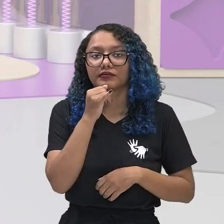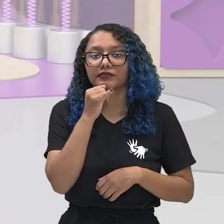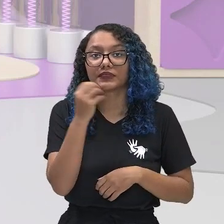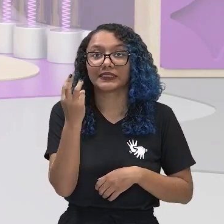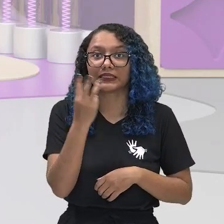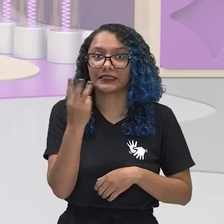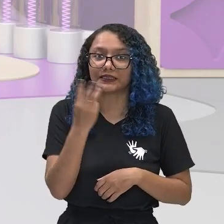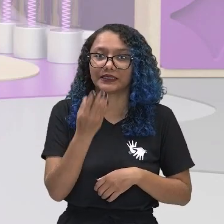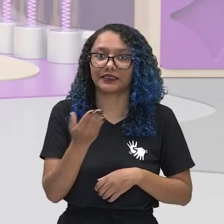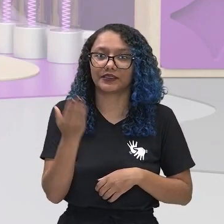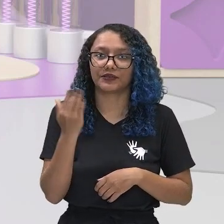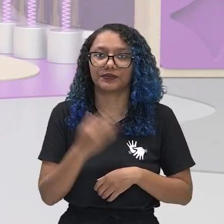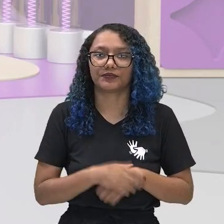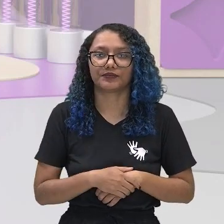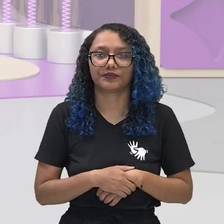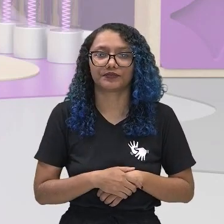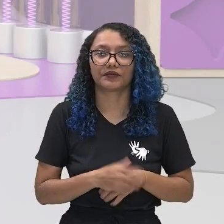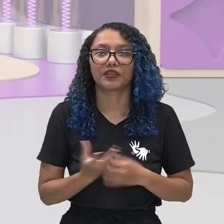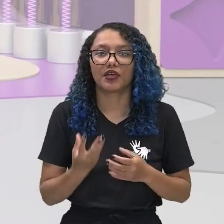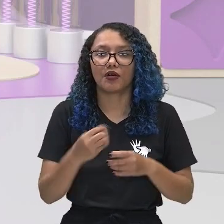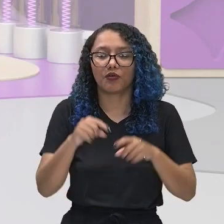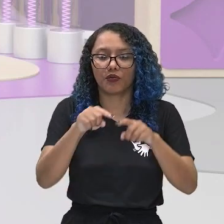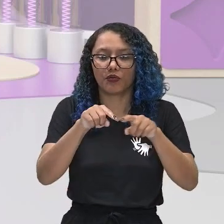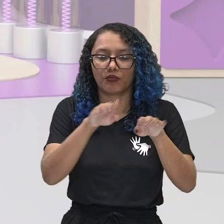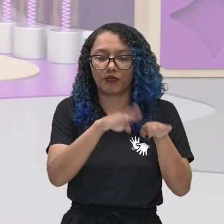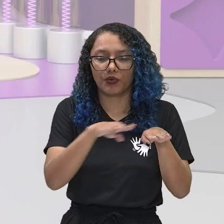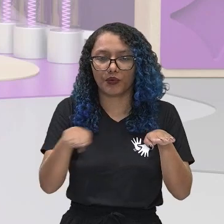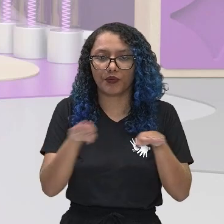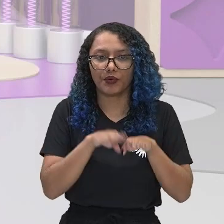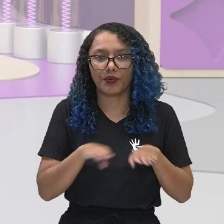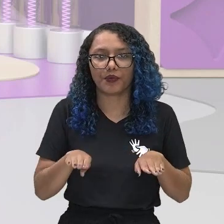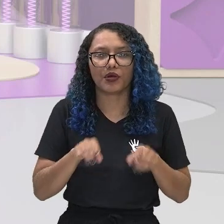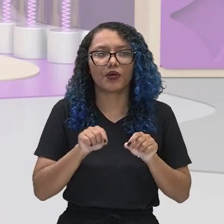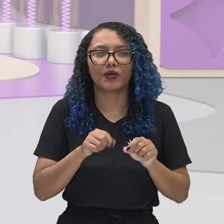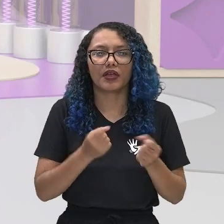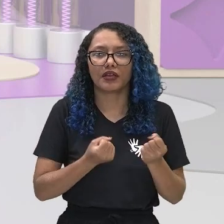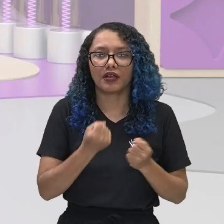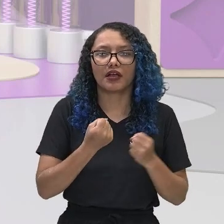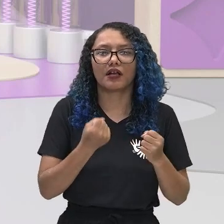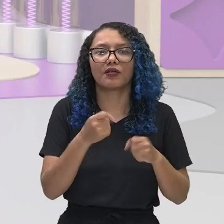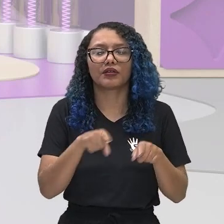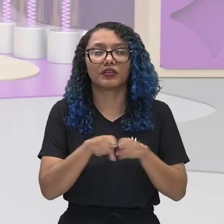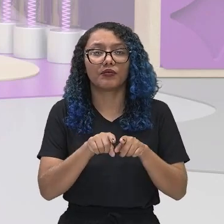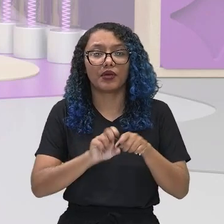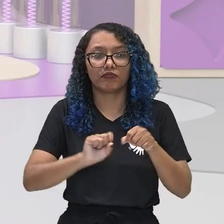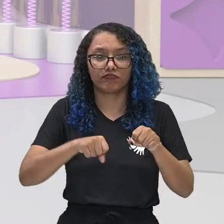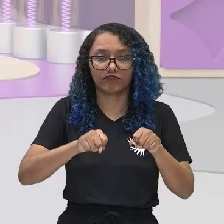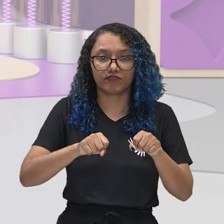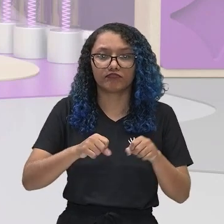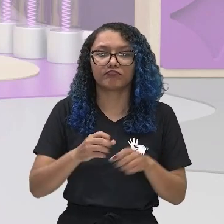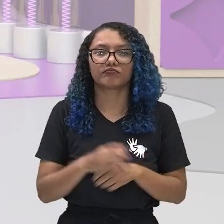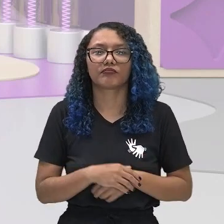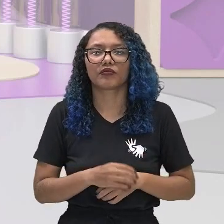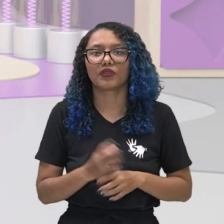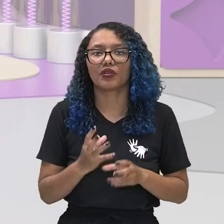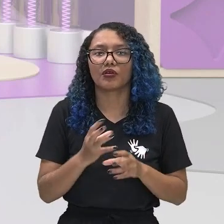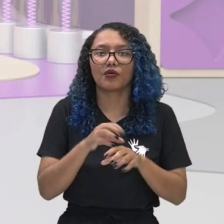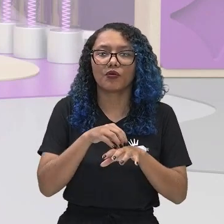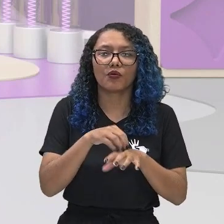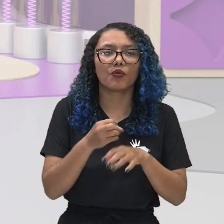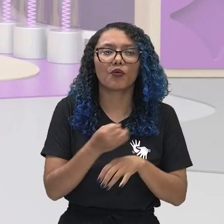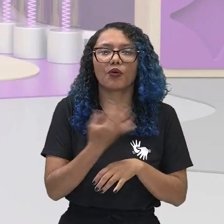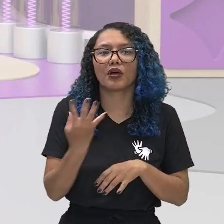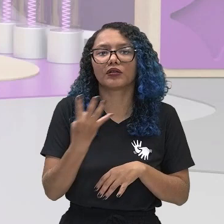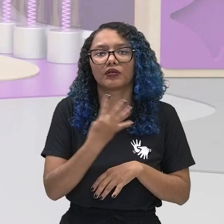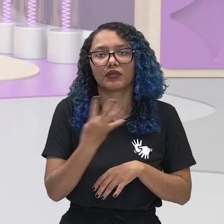situação diz, ó, em um estacionamento havia carros e motocicletas, no total de 44 veículos e